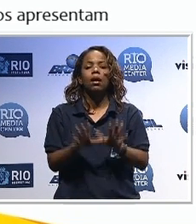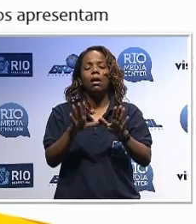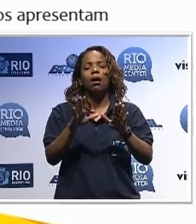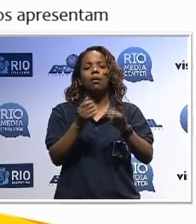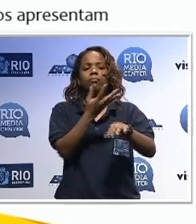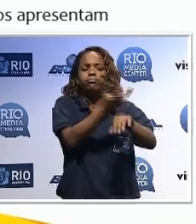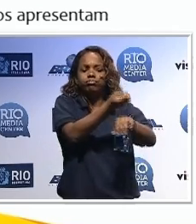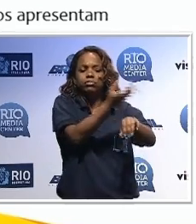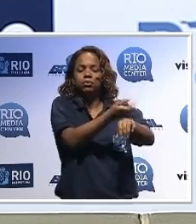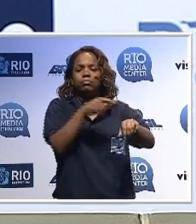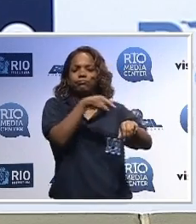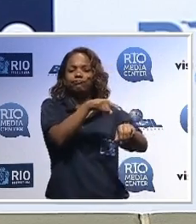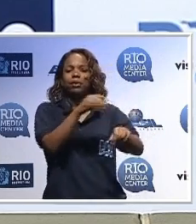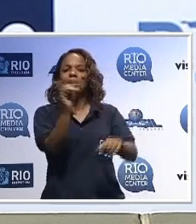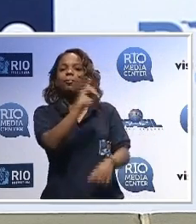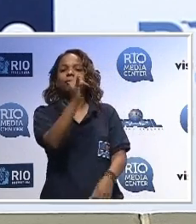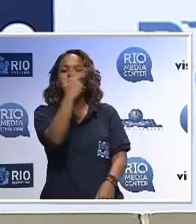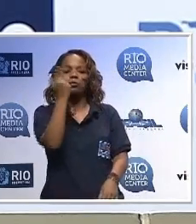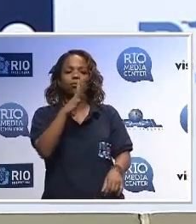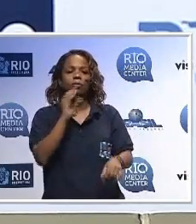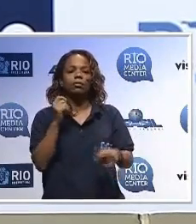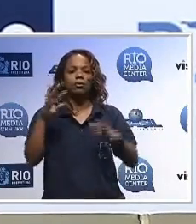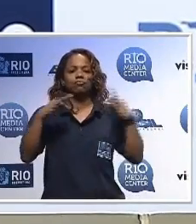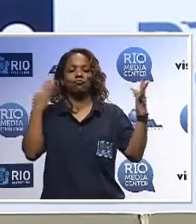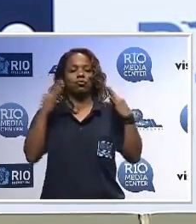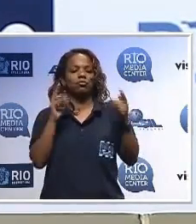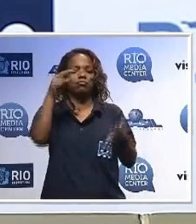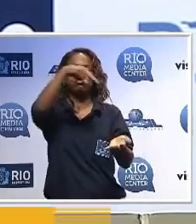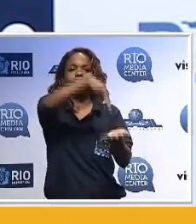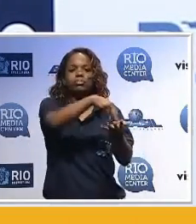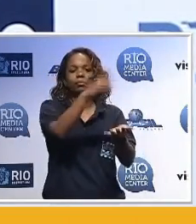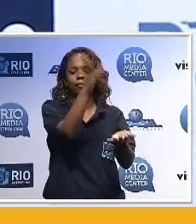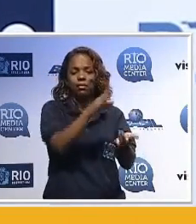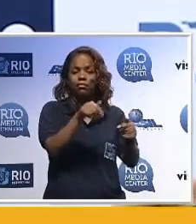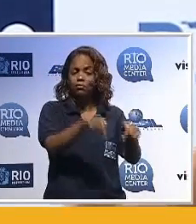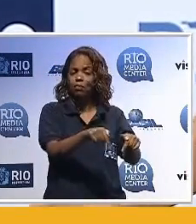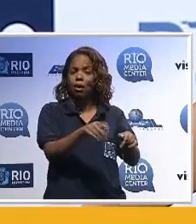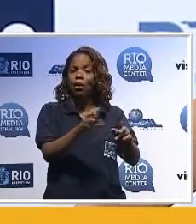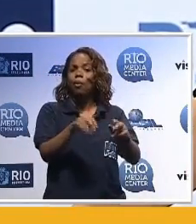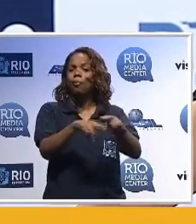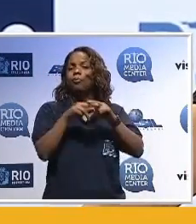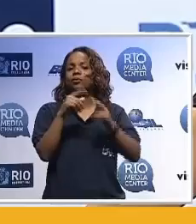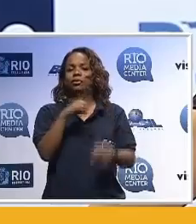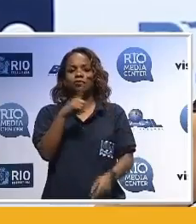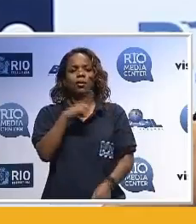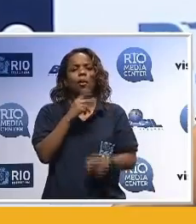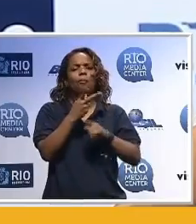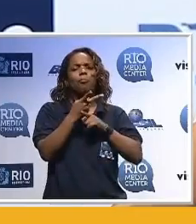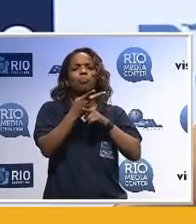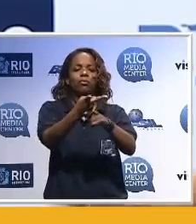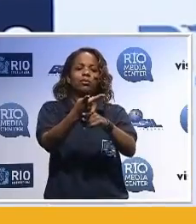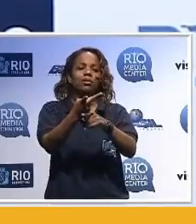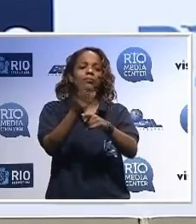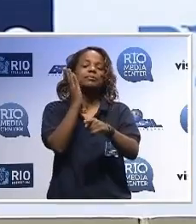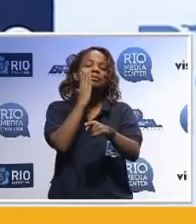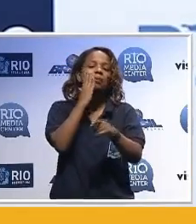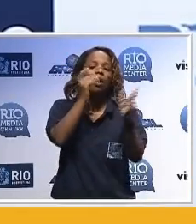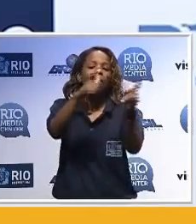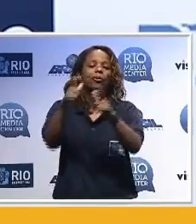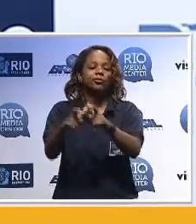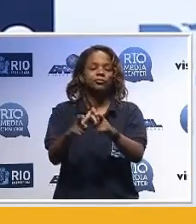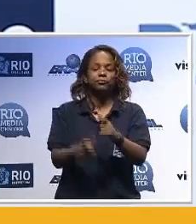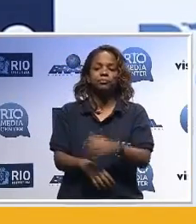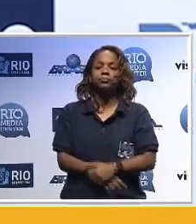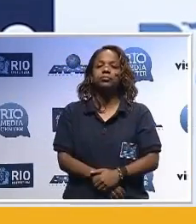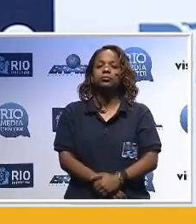ferramenta importante para os turistas que vêm para o Brasil, a gente divulgar a questão do guia, porque eles podem buscar os empreendimentos... Obrigada.